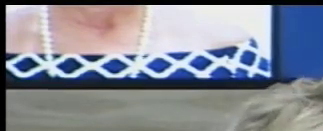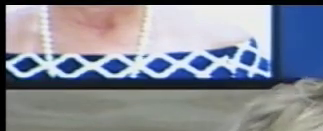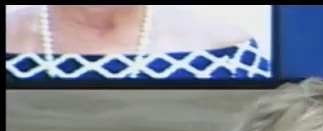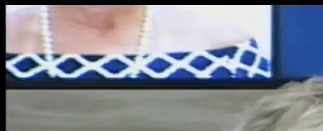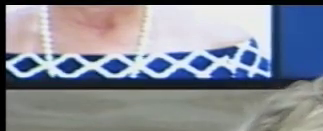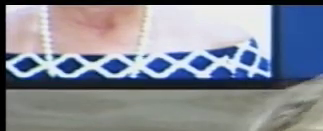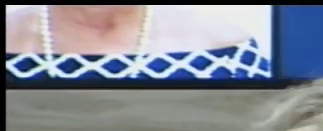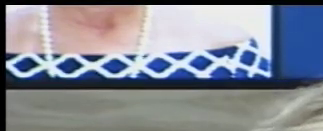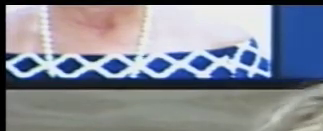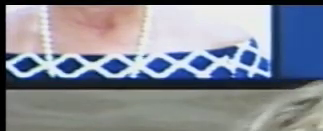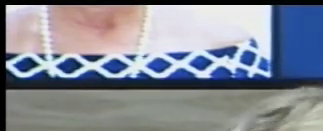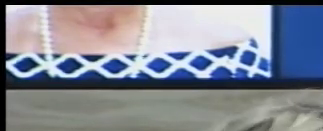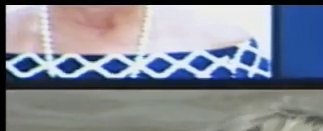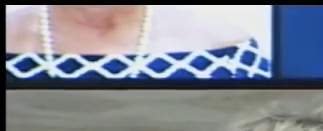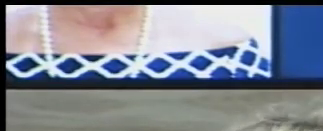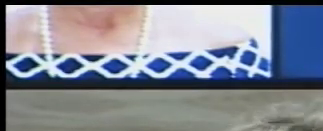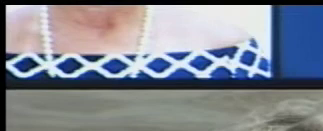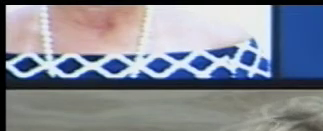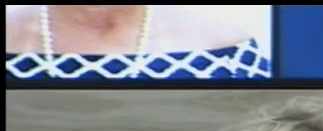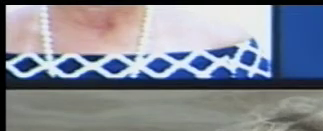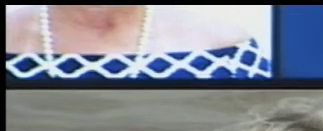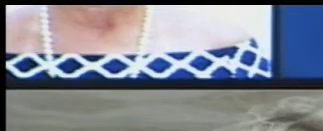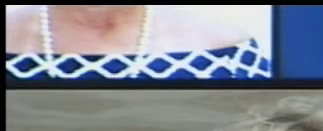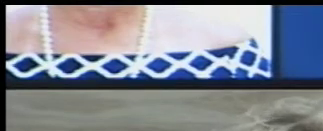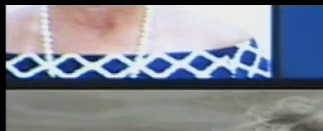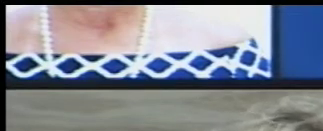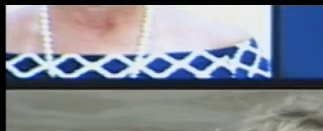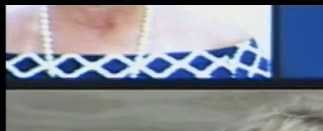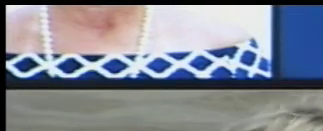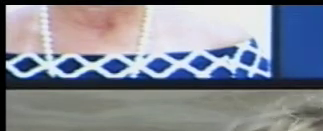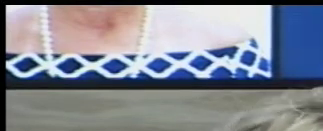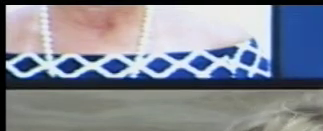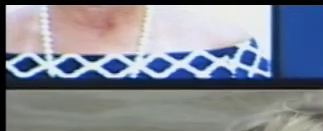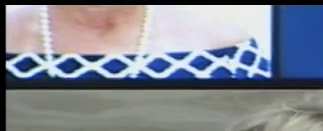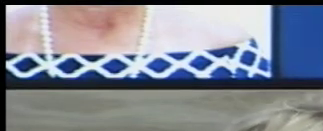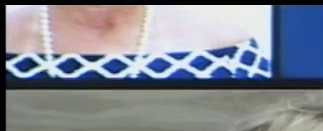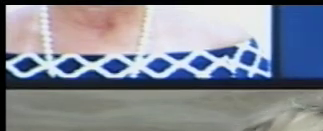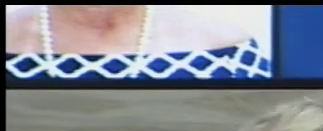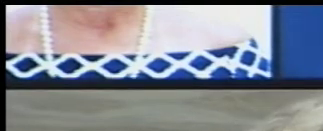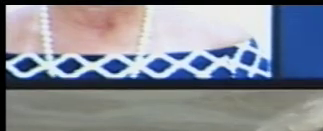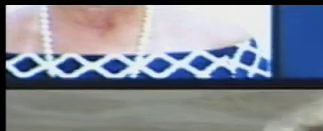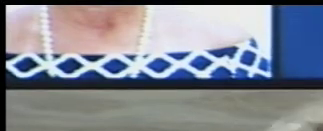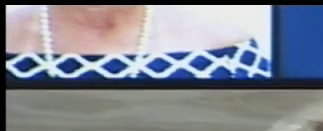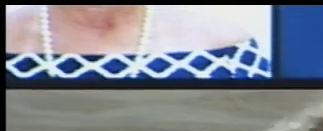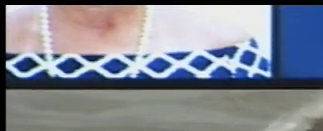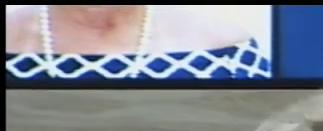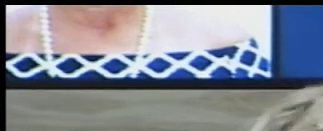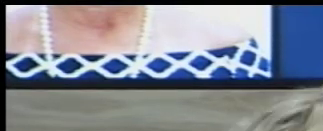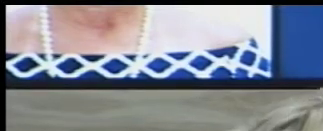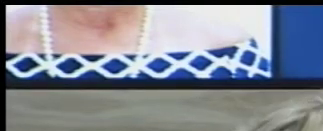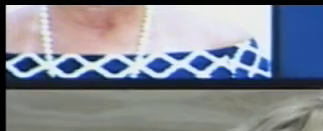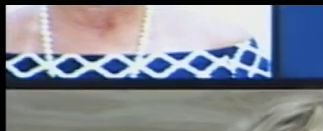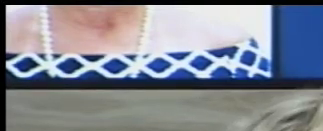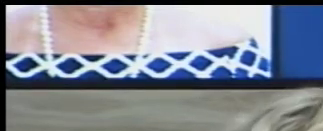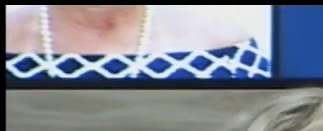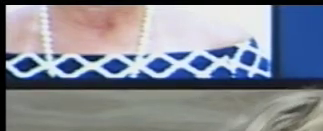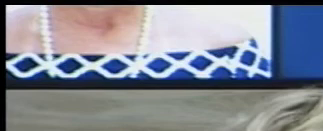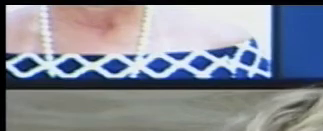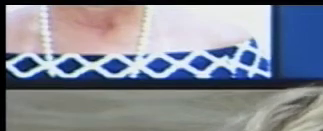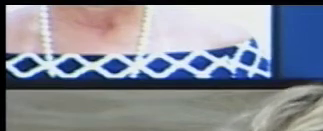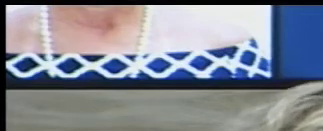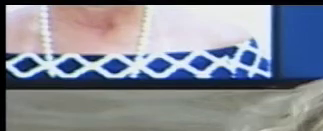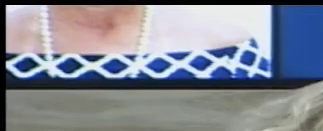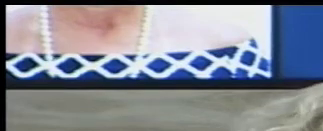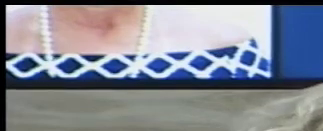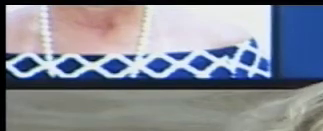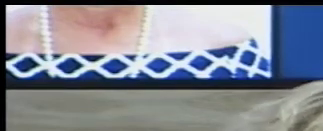muitas vezes não entende porque tem uma confiança tão cega no pai porque é é amor e se foi